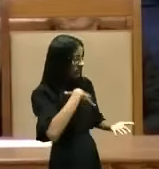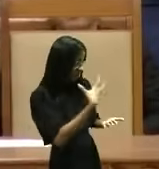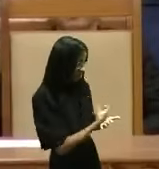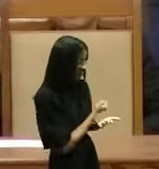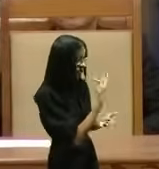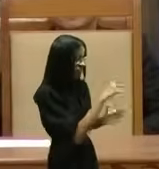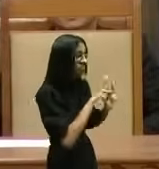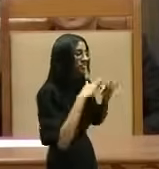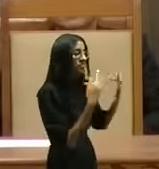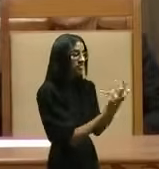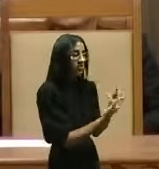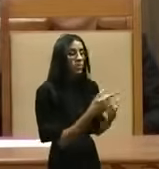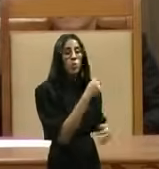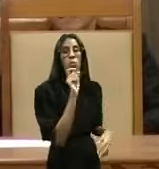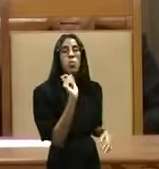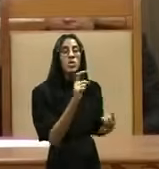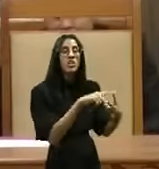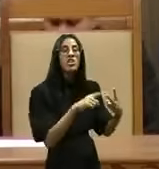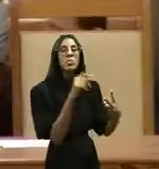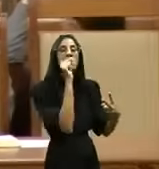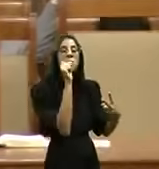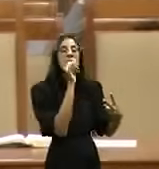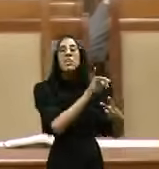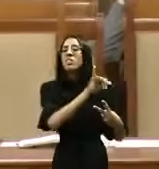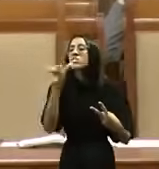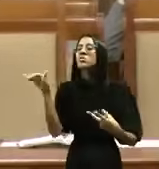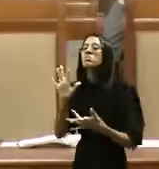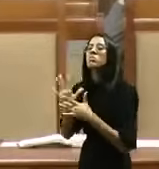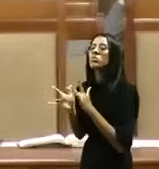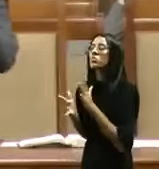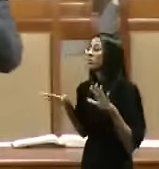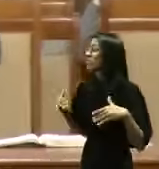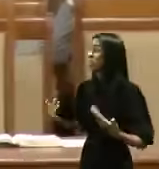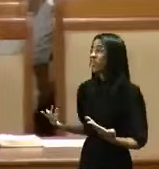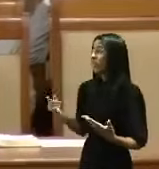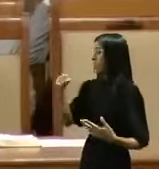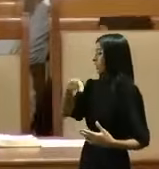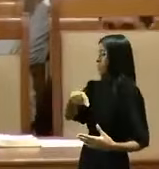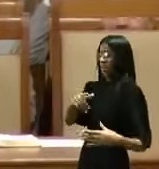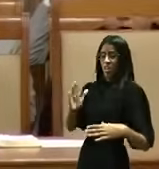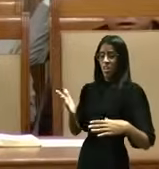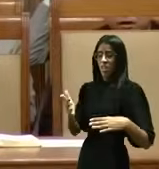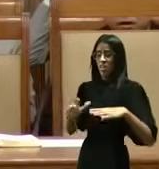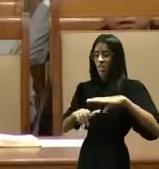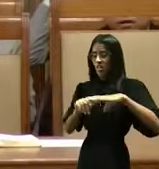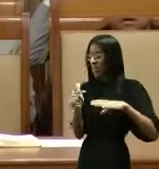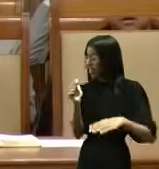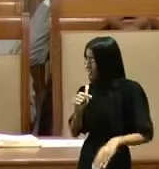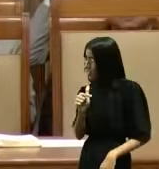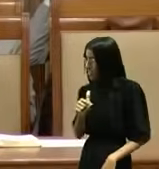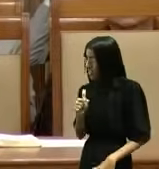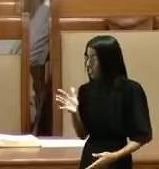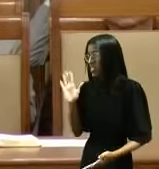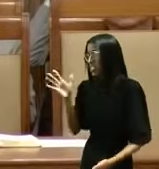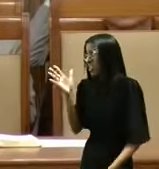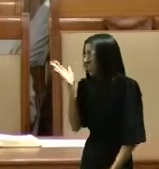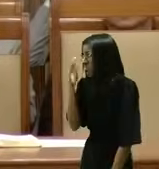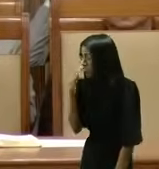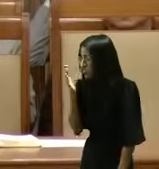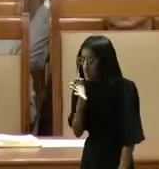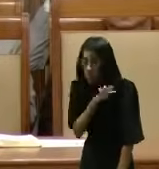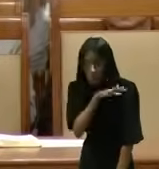Jesus ah como foi pastor Maurício já faz quatro dias tá fedendo Tem coisa que não é para tu